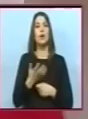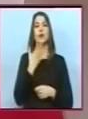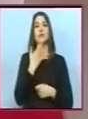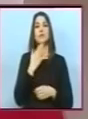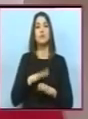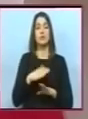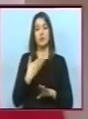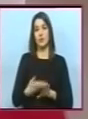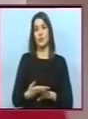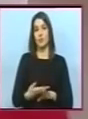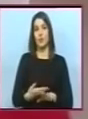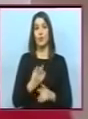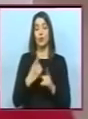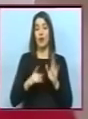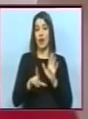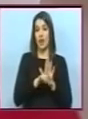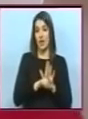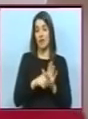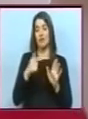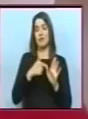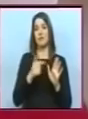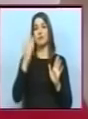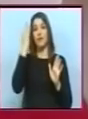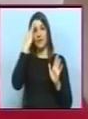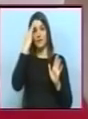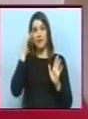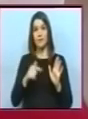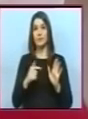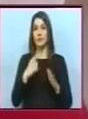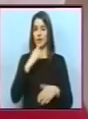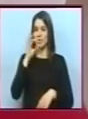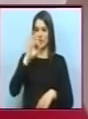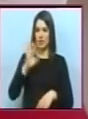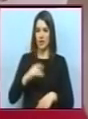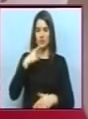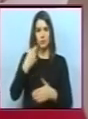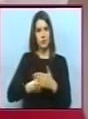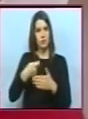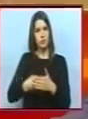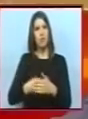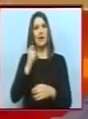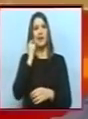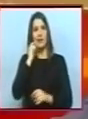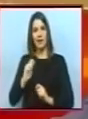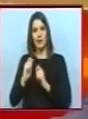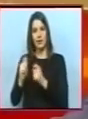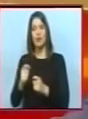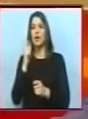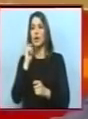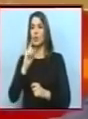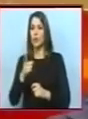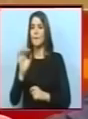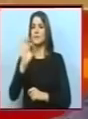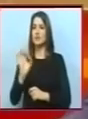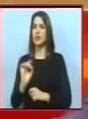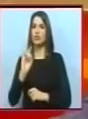bem, a lei prevê de uma forma tão taxativa quem é quem e quem herda o quê e em que